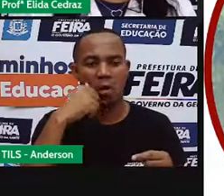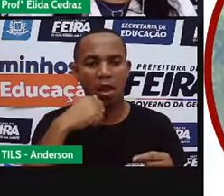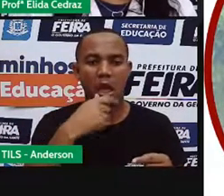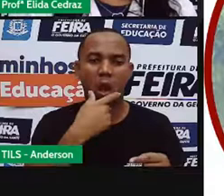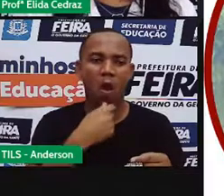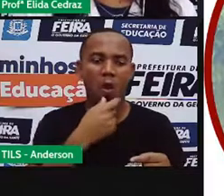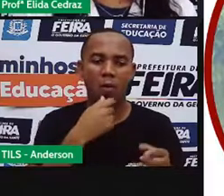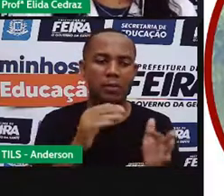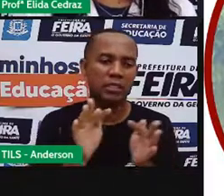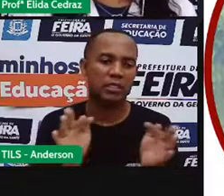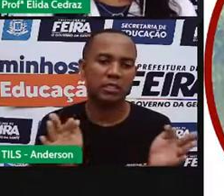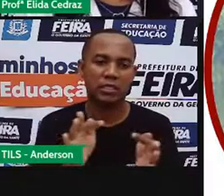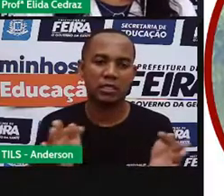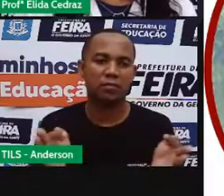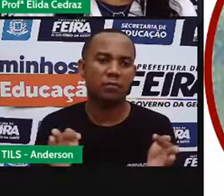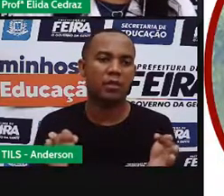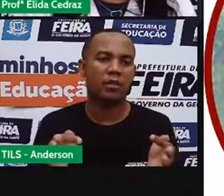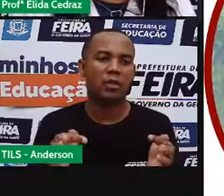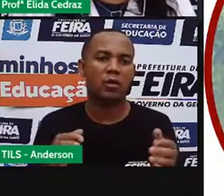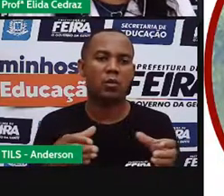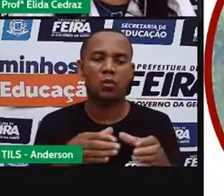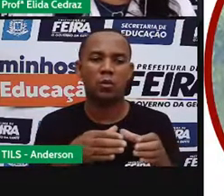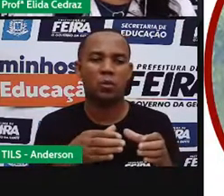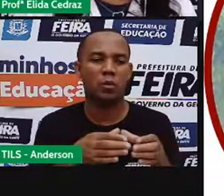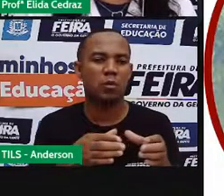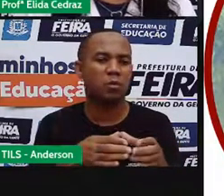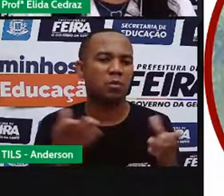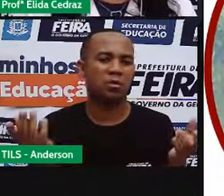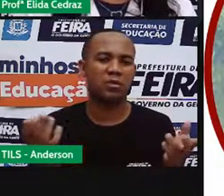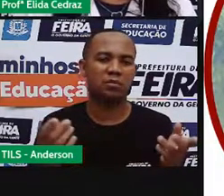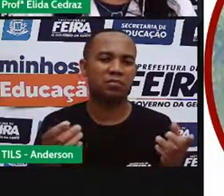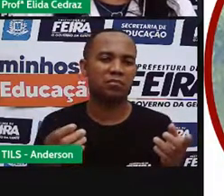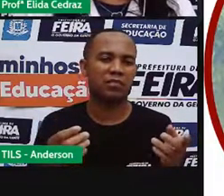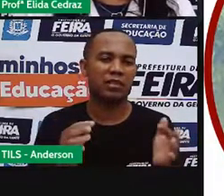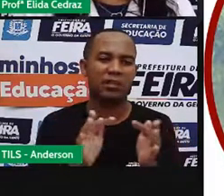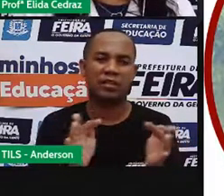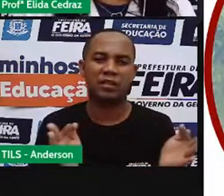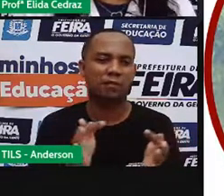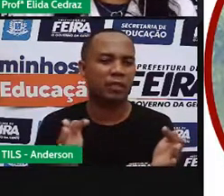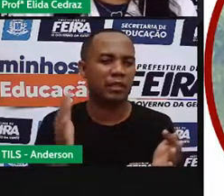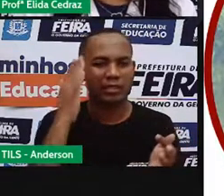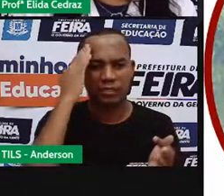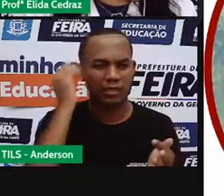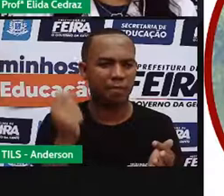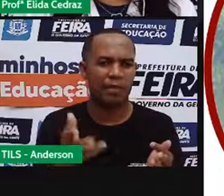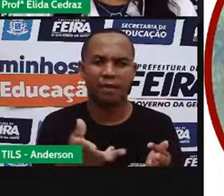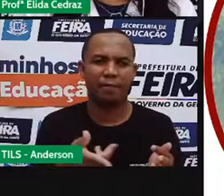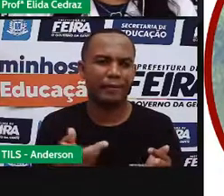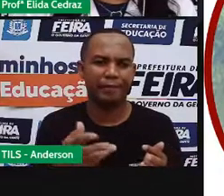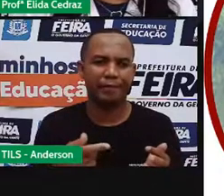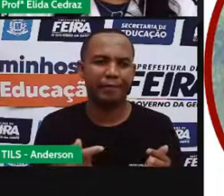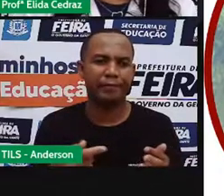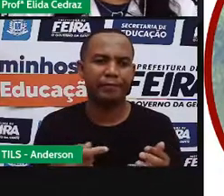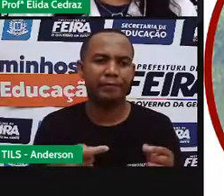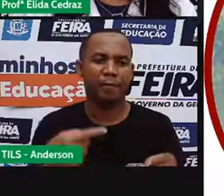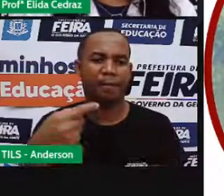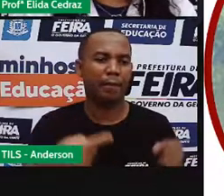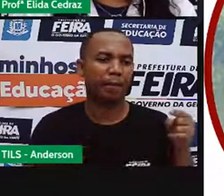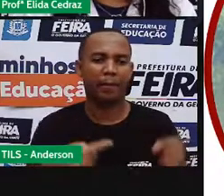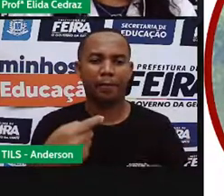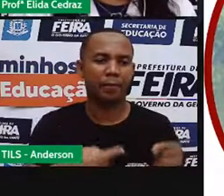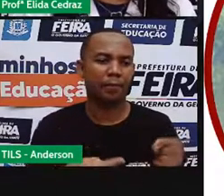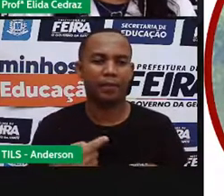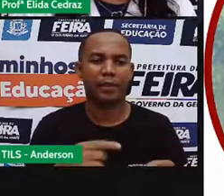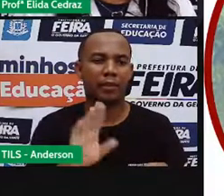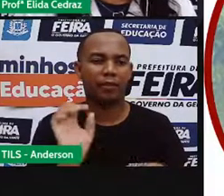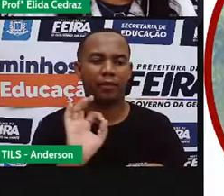marisqueiras, as pessoas do povo, costureiros, alfaiates. As pessoas foram para a